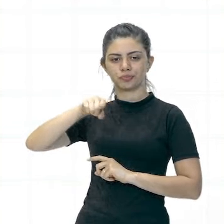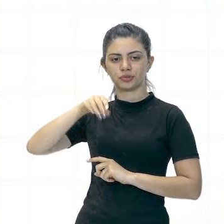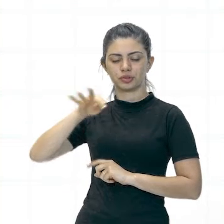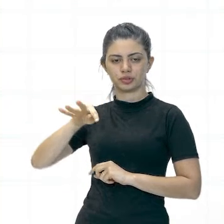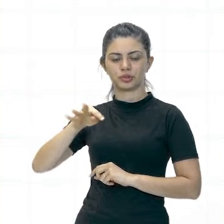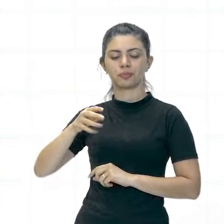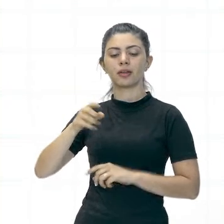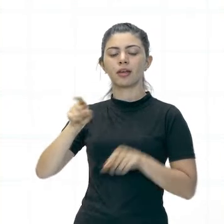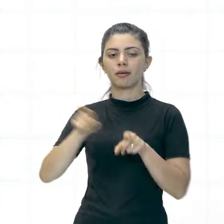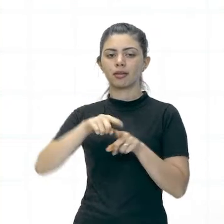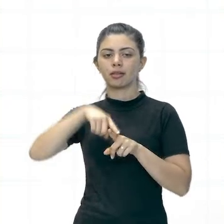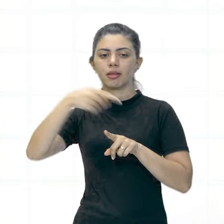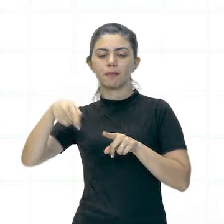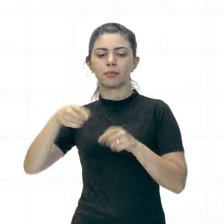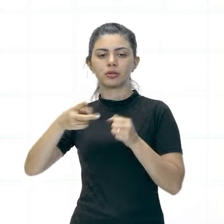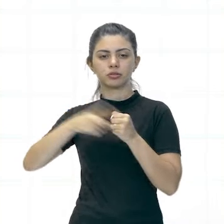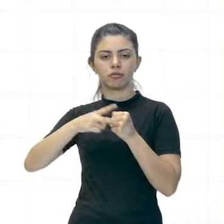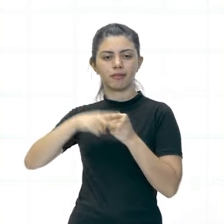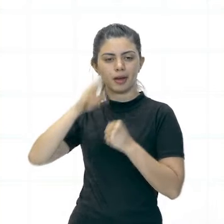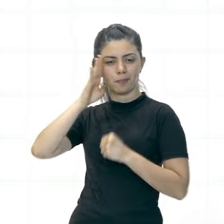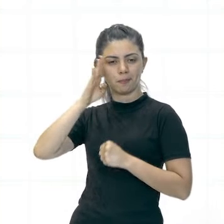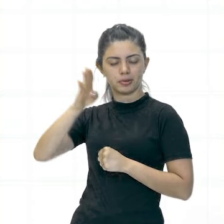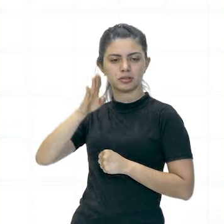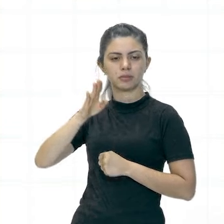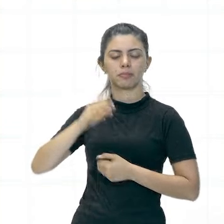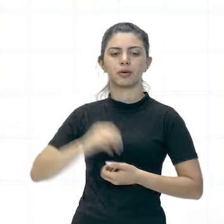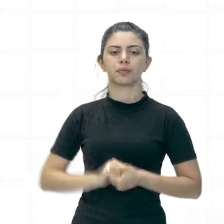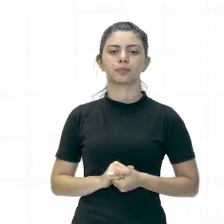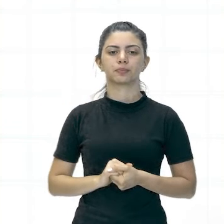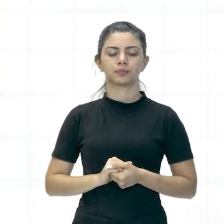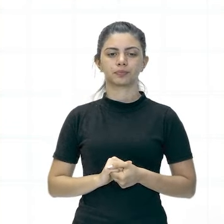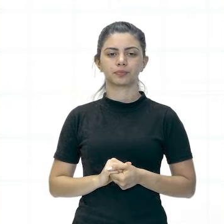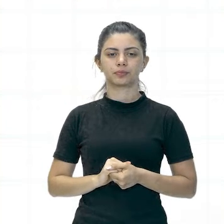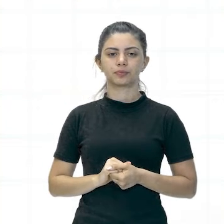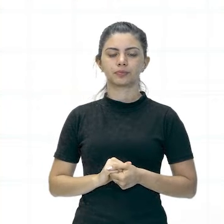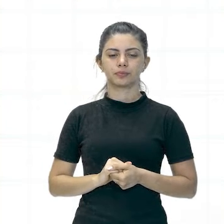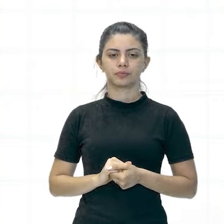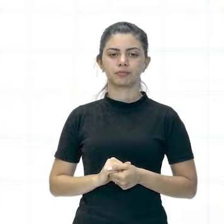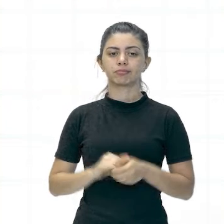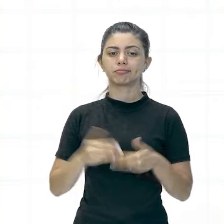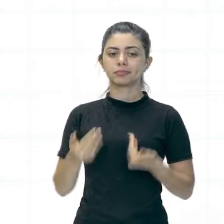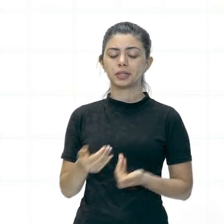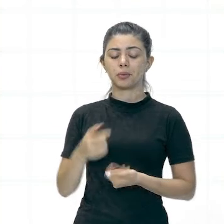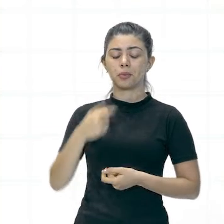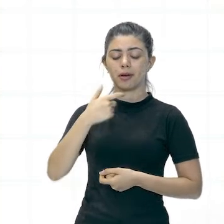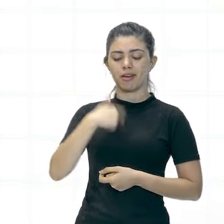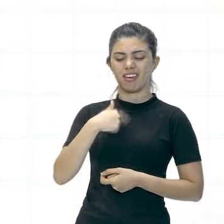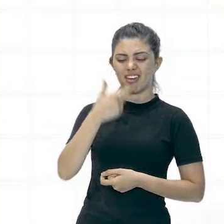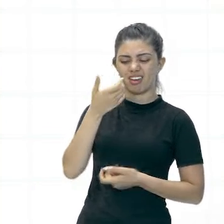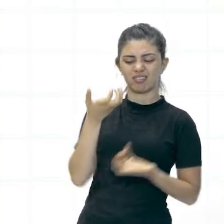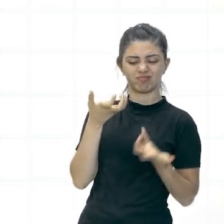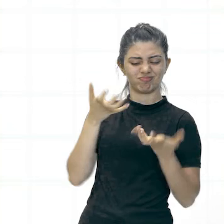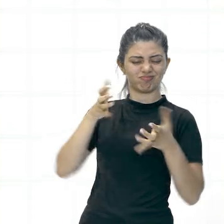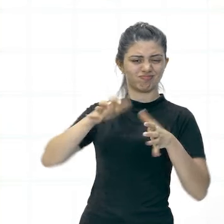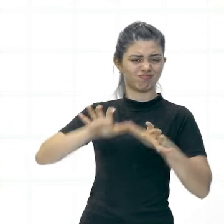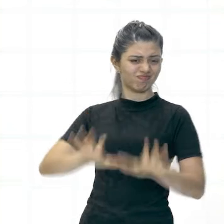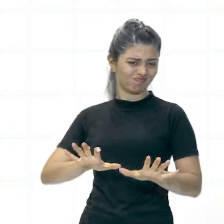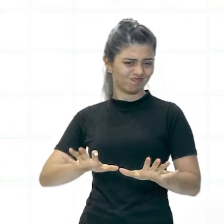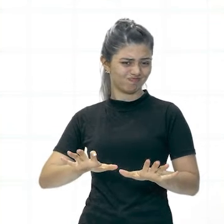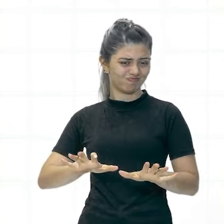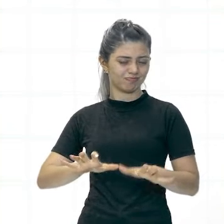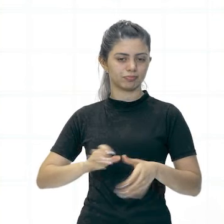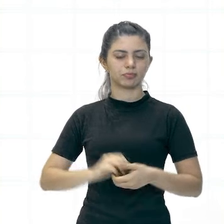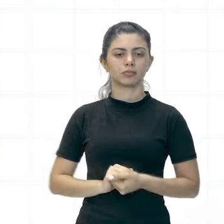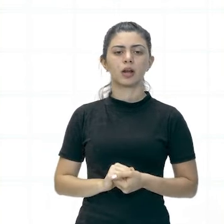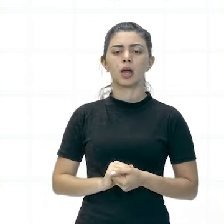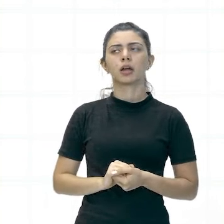verbo principal na forma dele normal, sem o to. Então, eu não queria. I didn't.